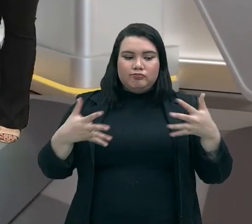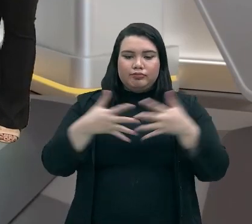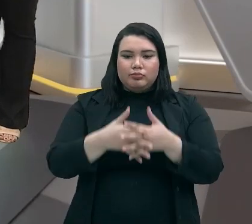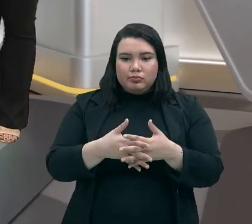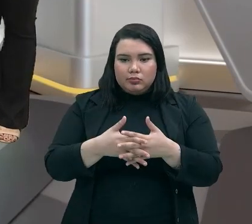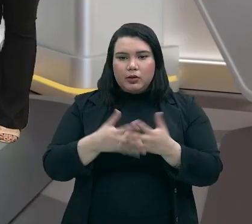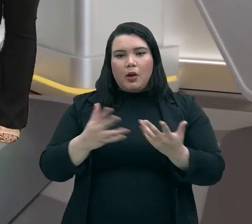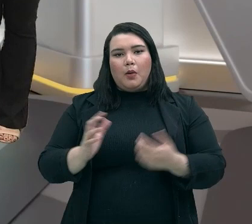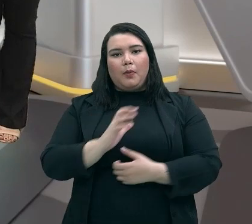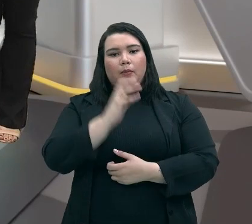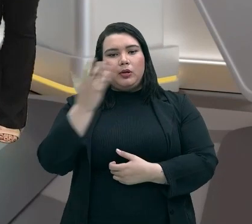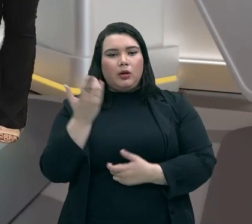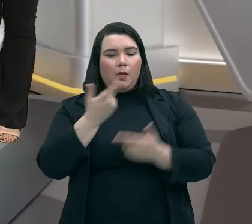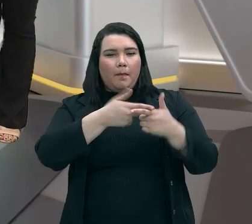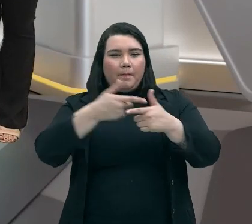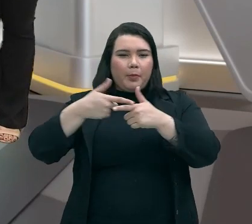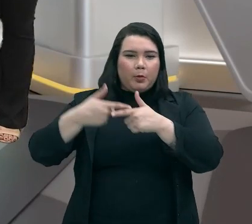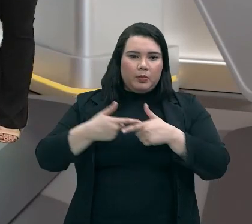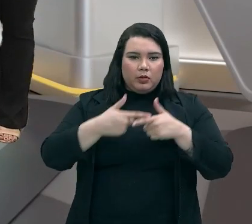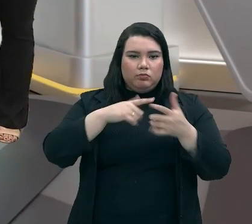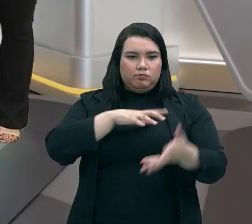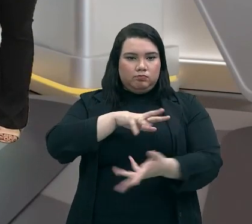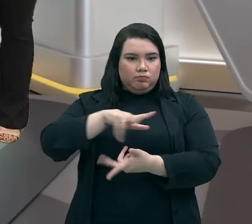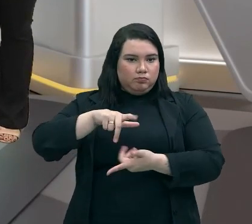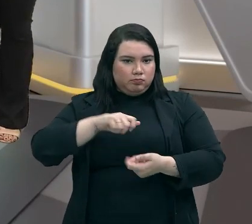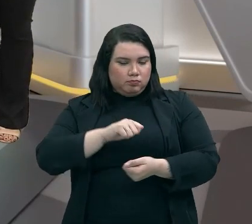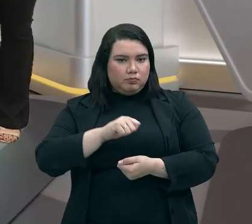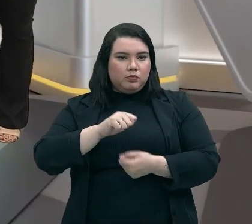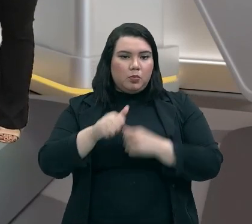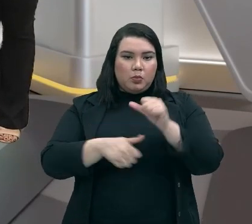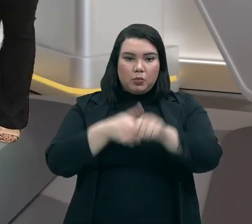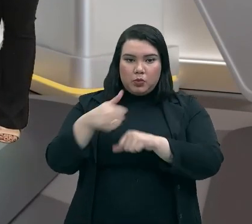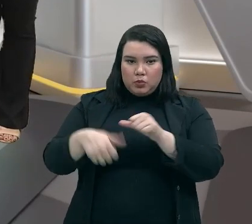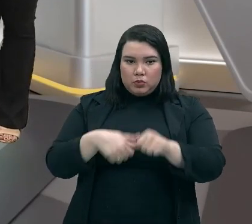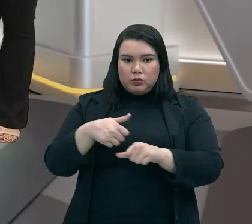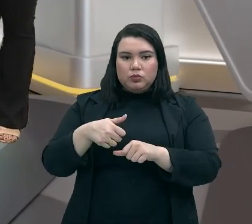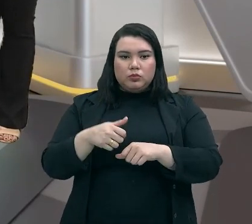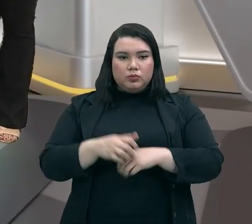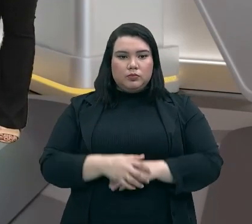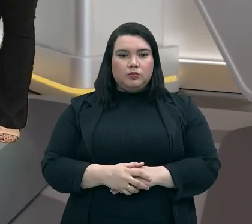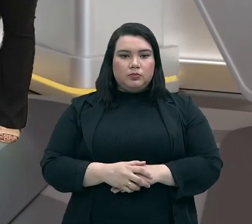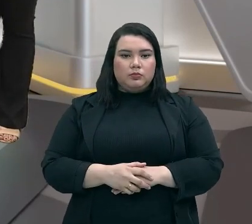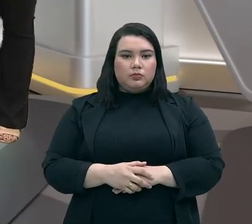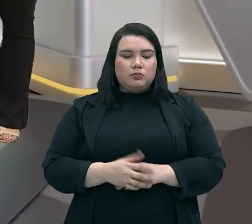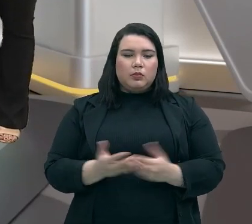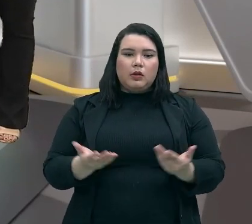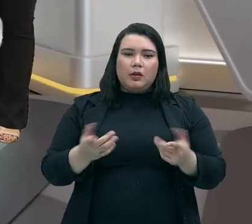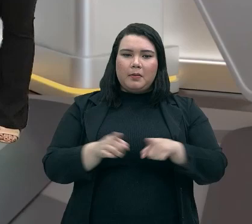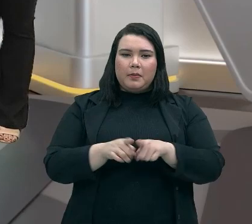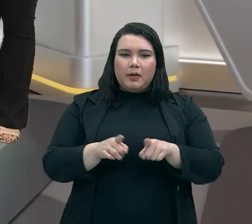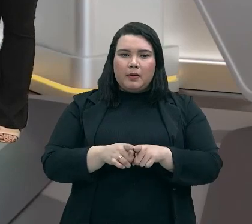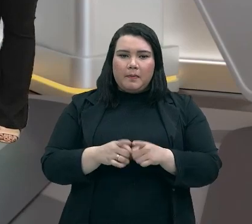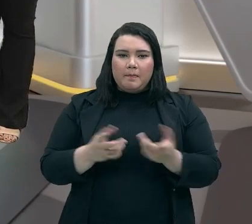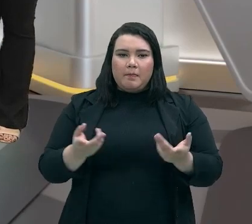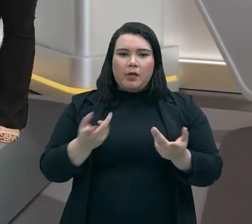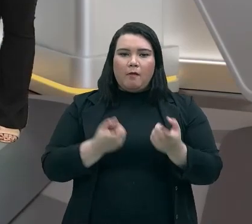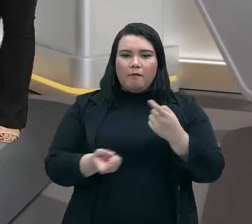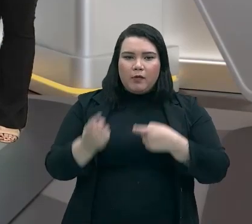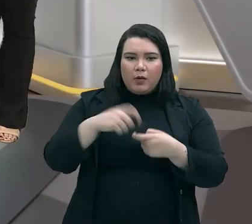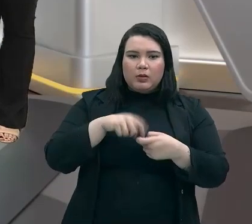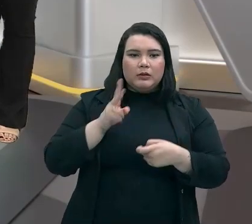né, contribuindo a todas essas modificações. E engraçado, né, é que volta para o homem,